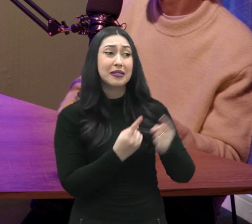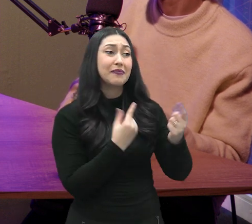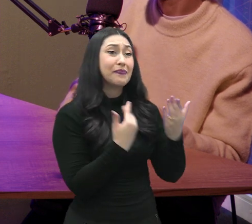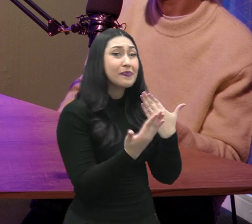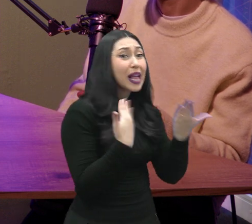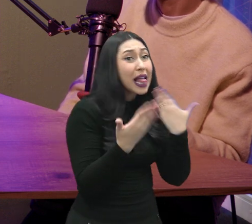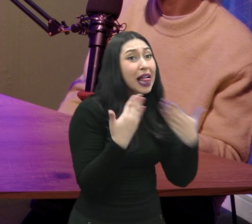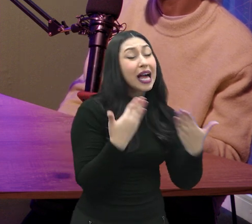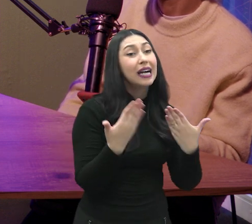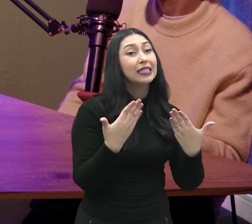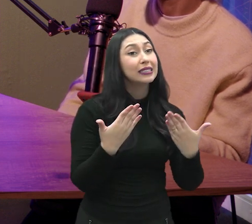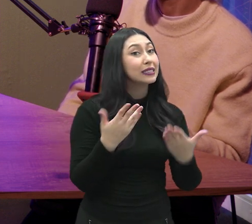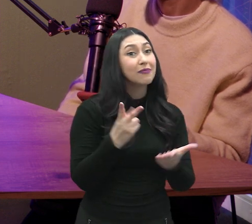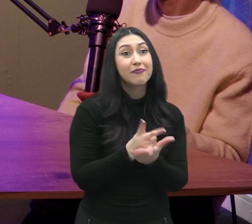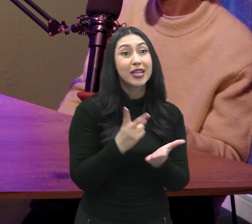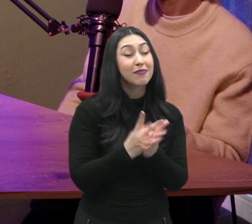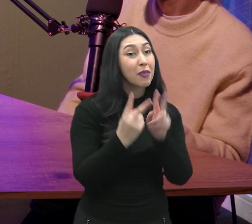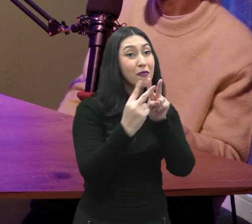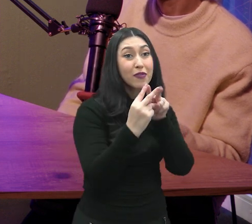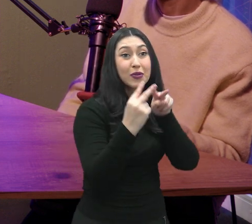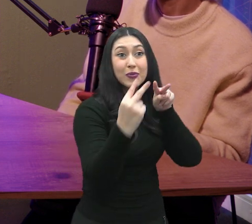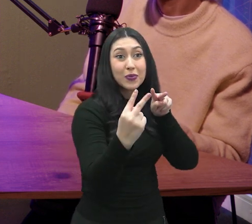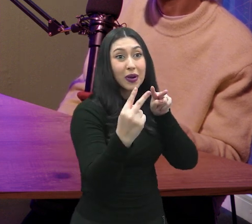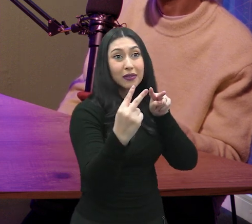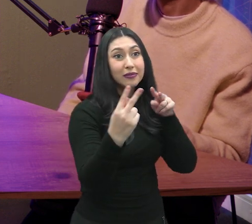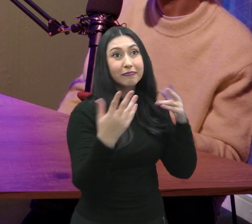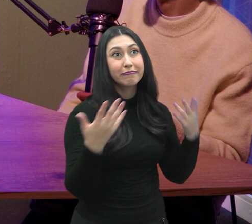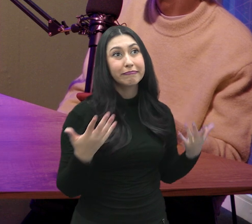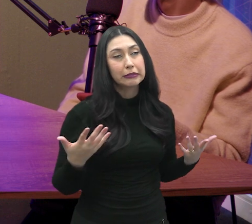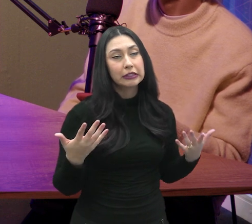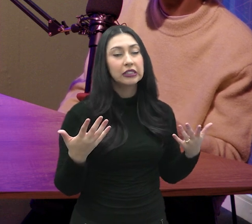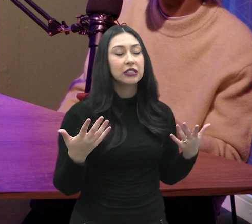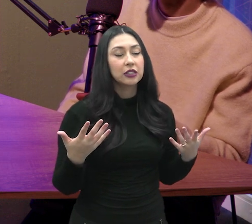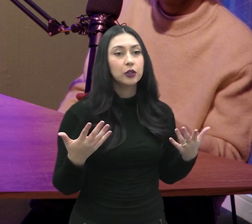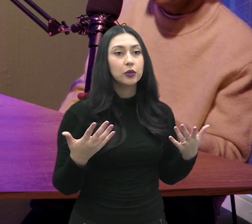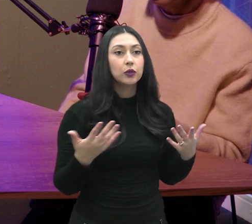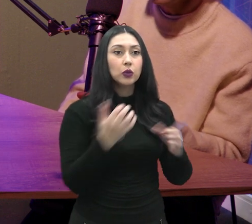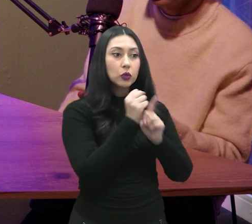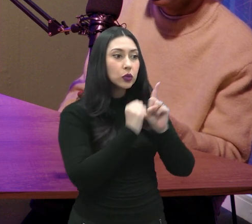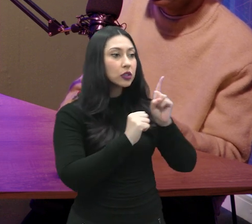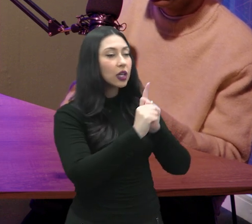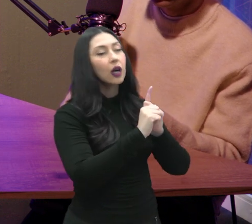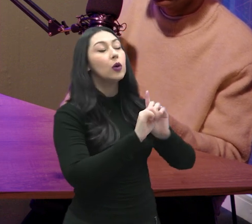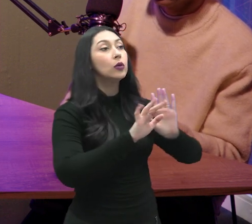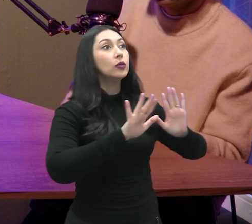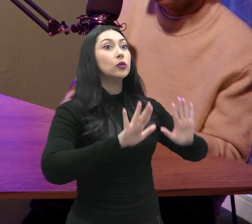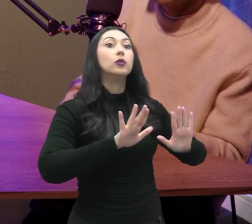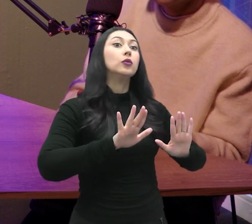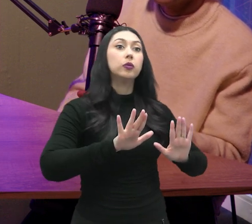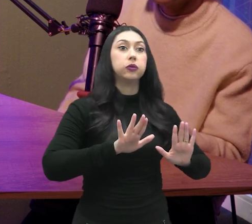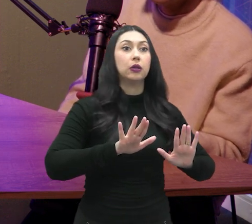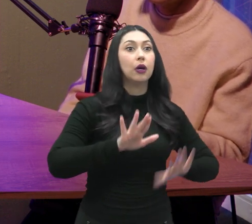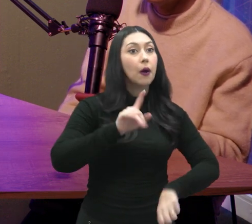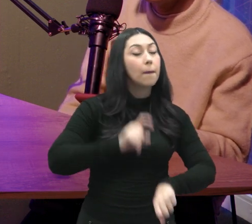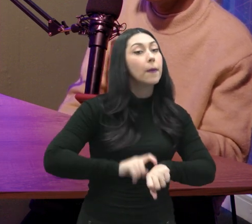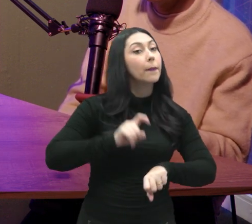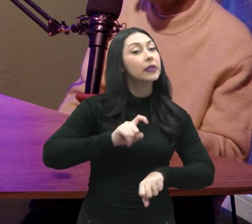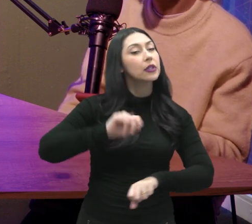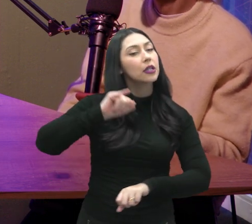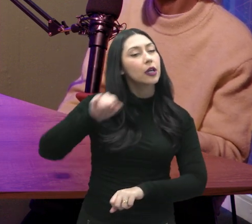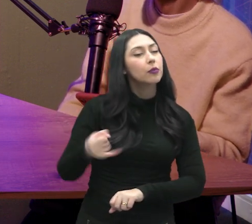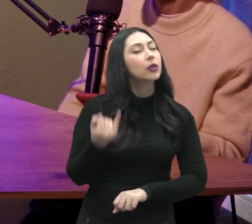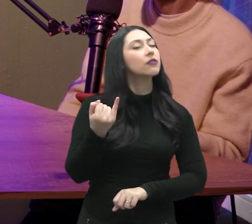inteiro e às vezes tem que, seja remotamente ou presencialmente, né? Mas o descanso social é quando a gente, né,